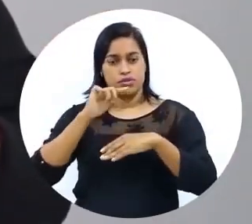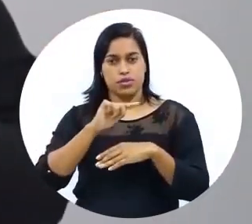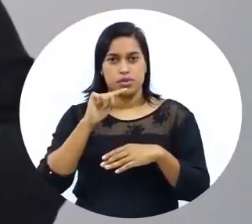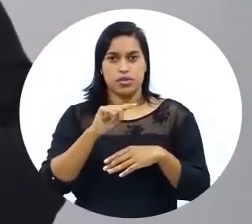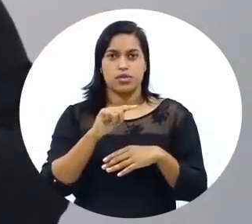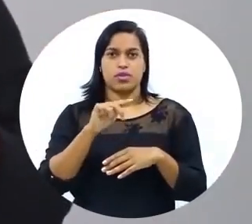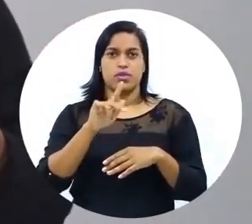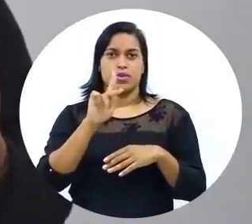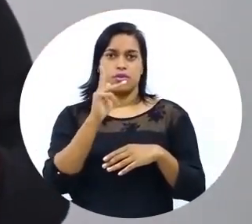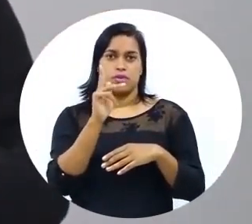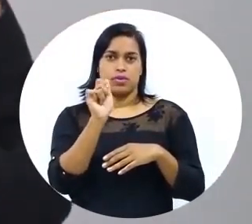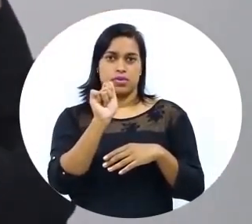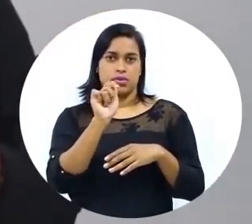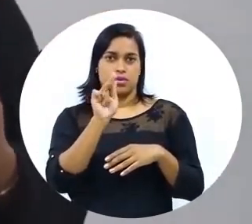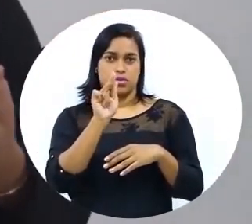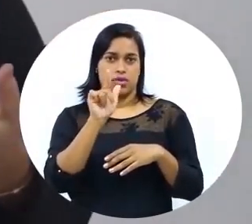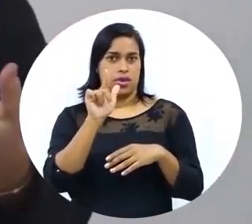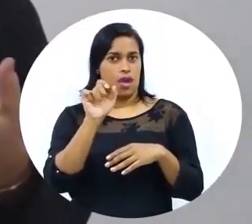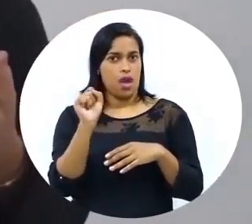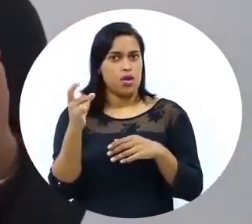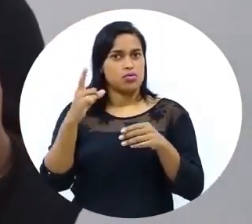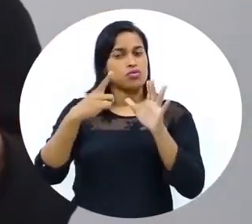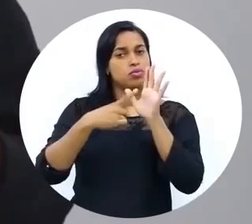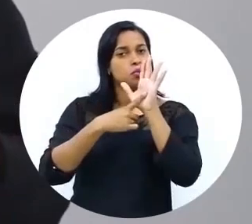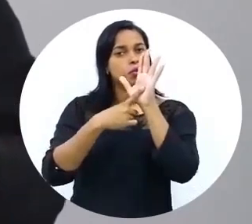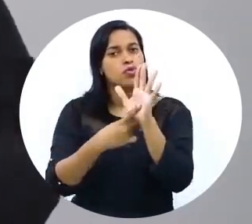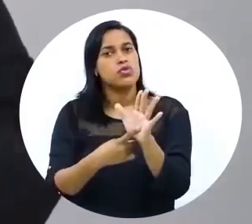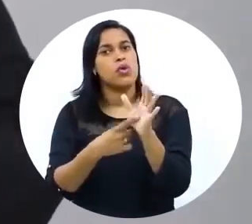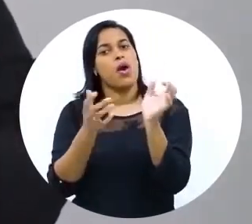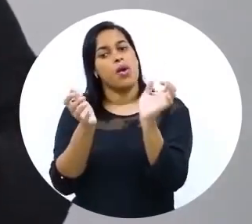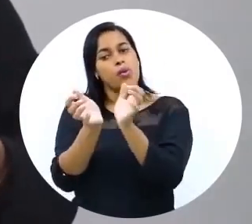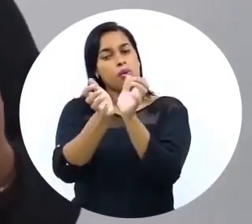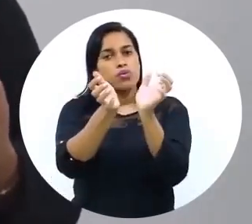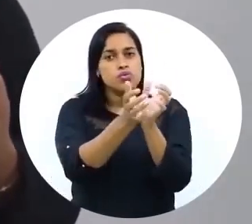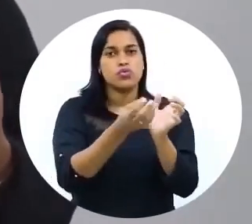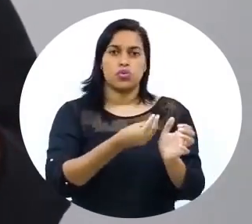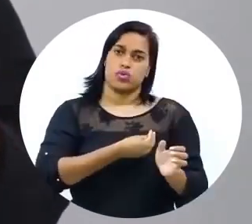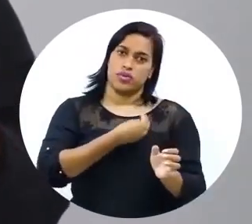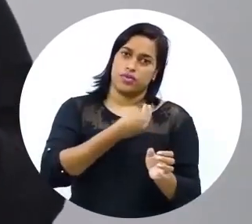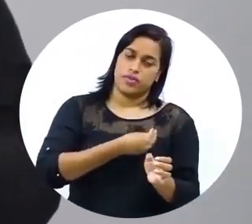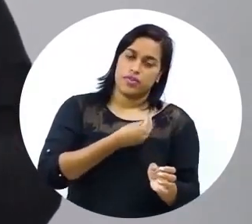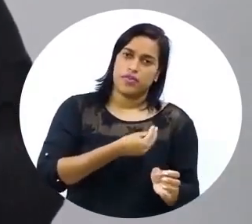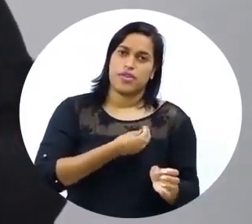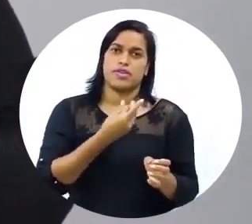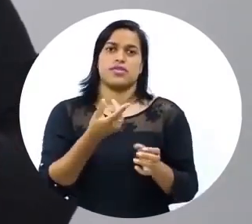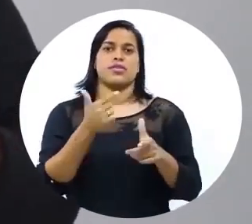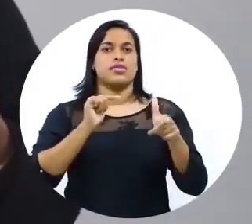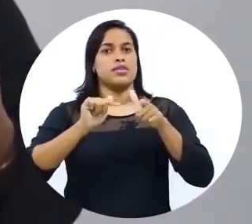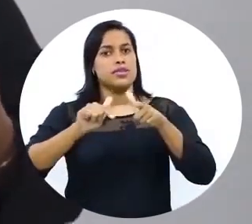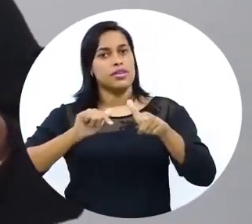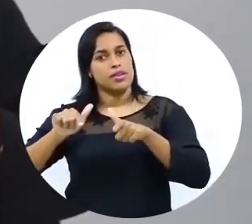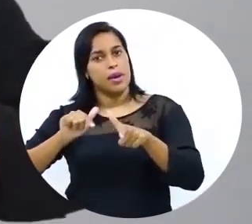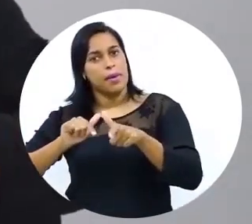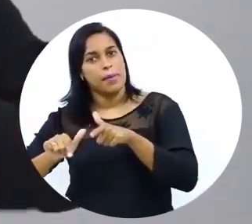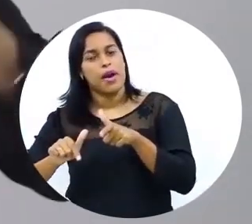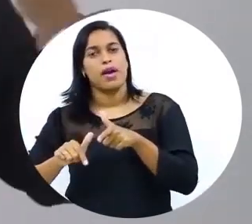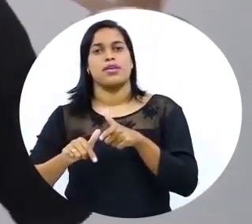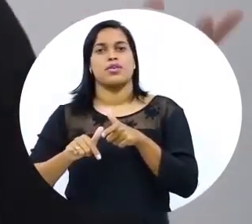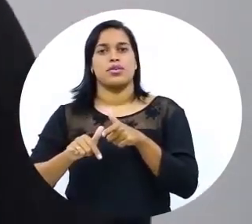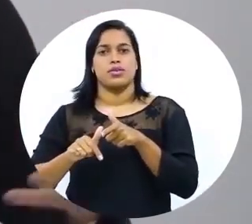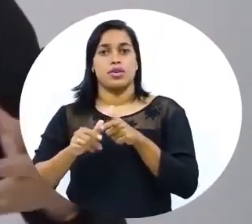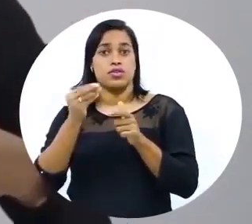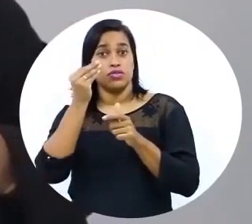Greenhouse trouxe que a carreira era um conjunto de vivências acadêmicas, um conjunto de vivências a partir